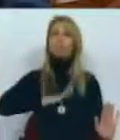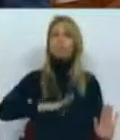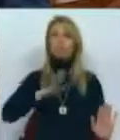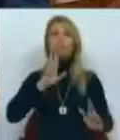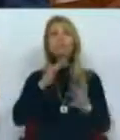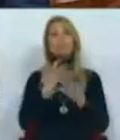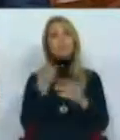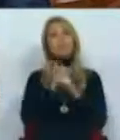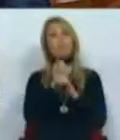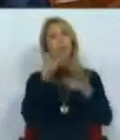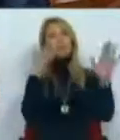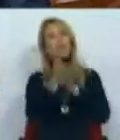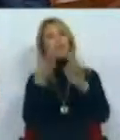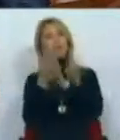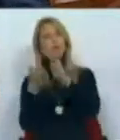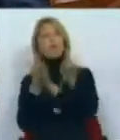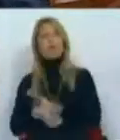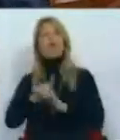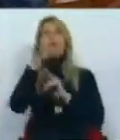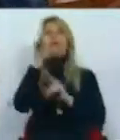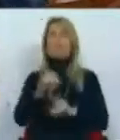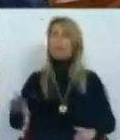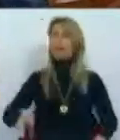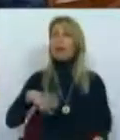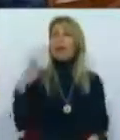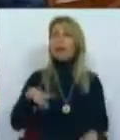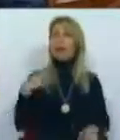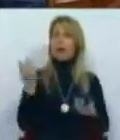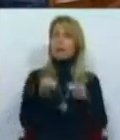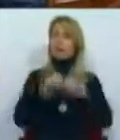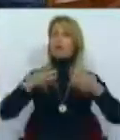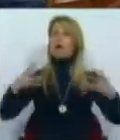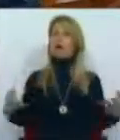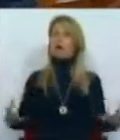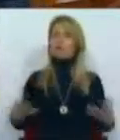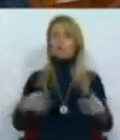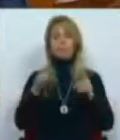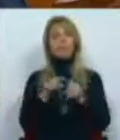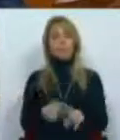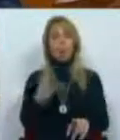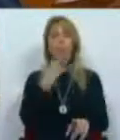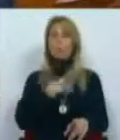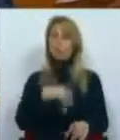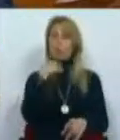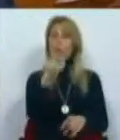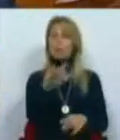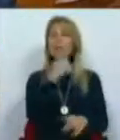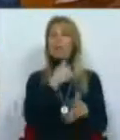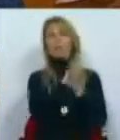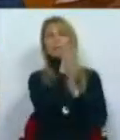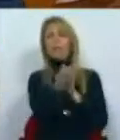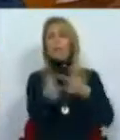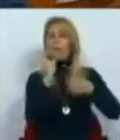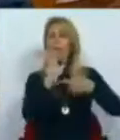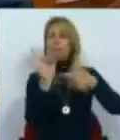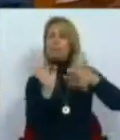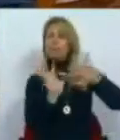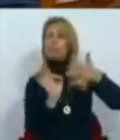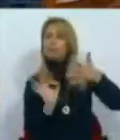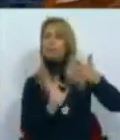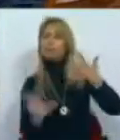criar emprego e criar riqueza. Nesse sentido, gostaria de elencar as medidas mais significativas